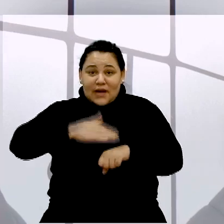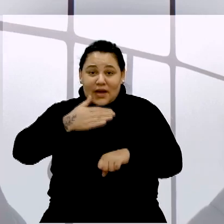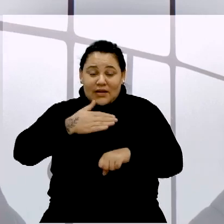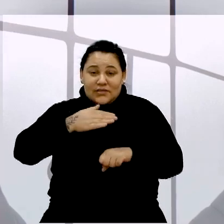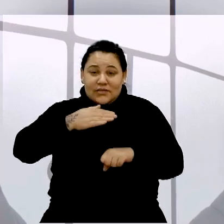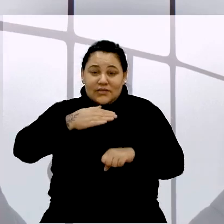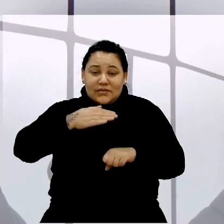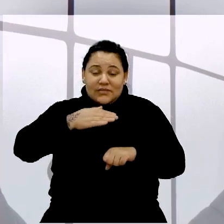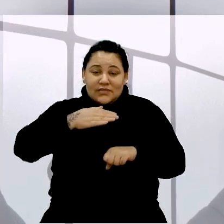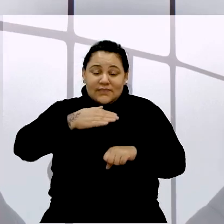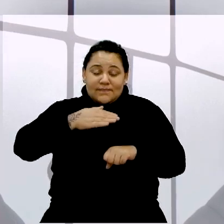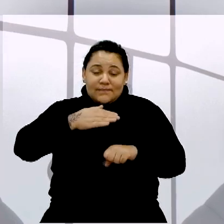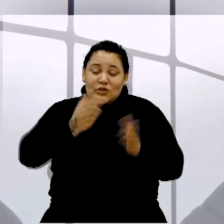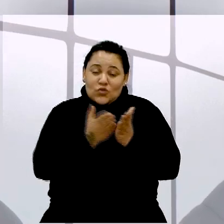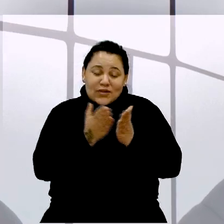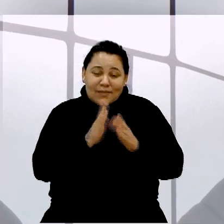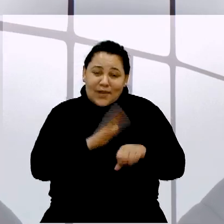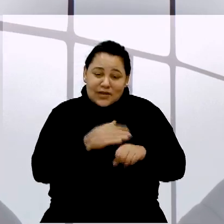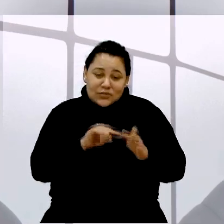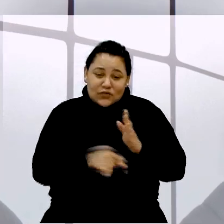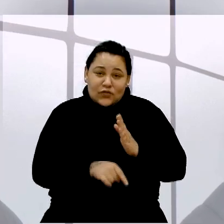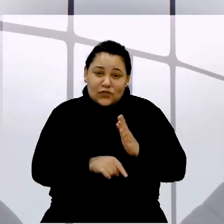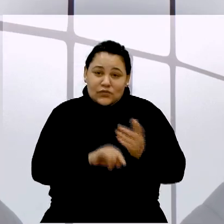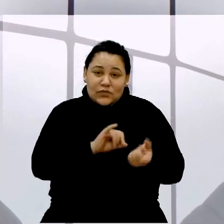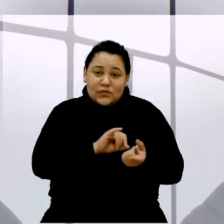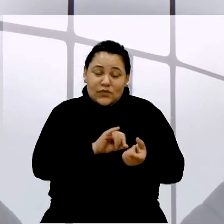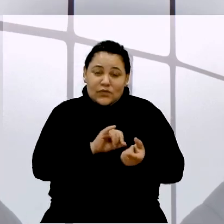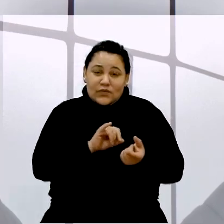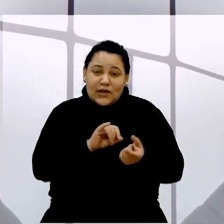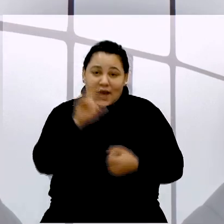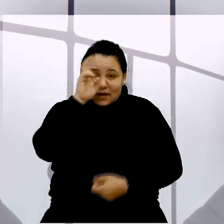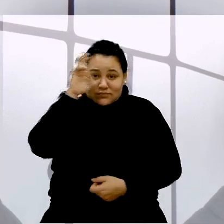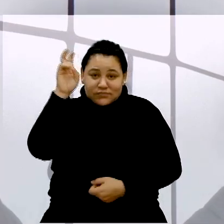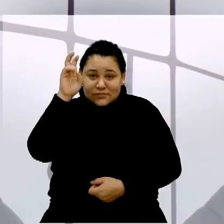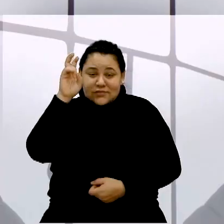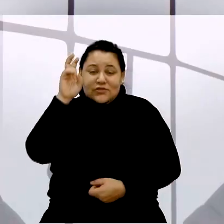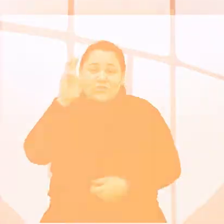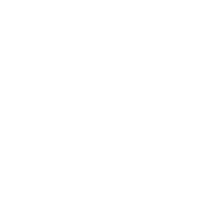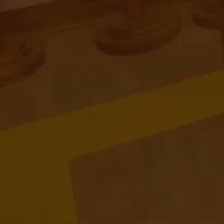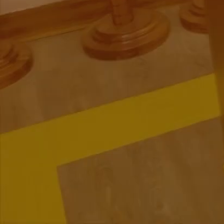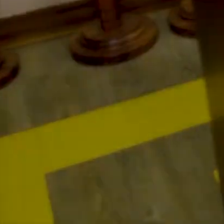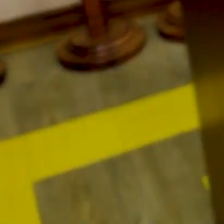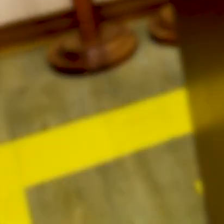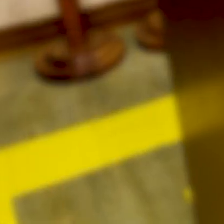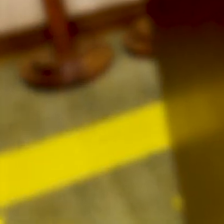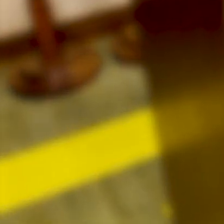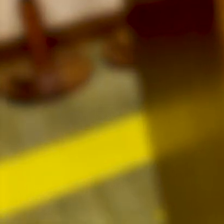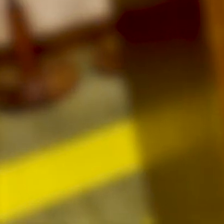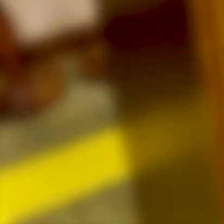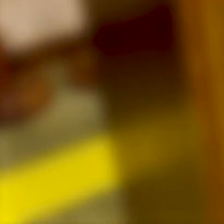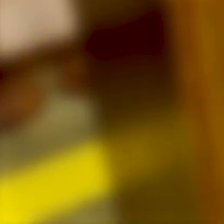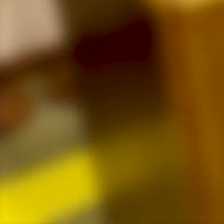juventude, que é a questão do capital intelectual e que eles permaneçam aqui na nossa cidade.